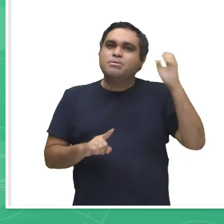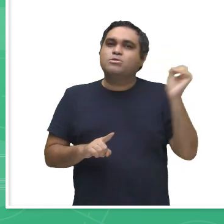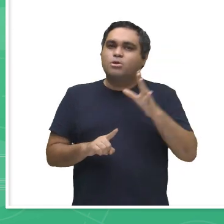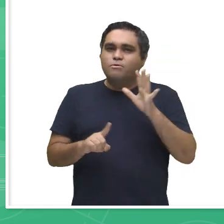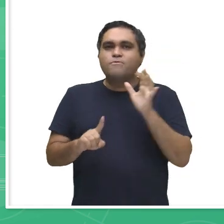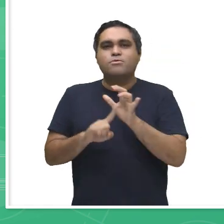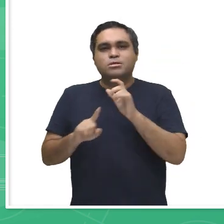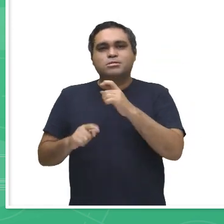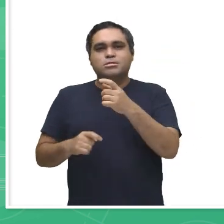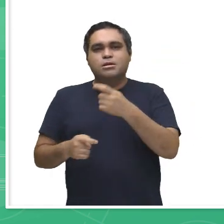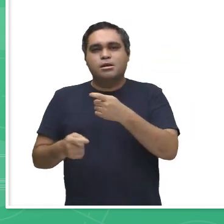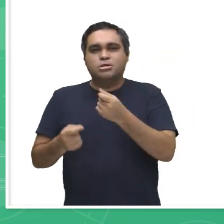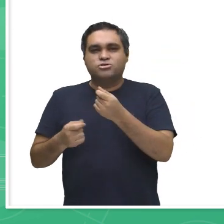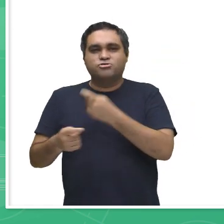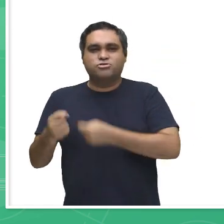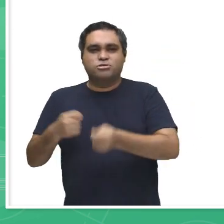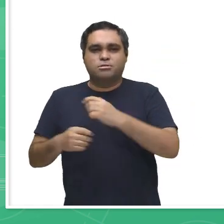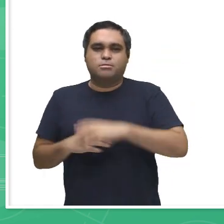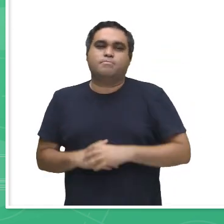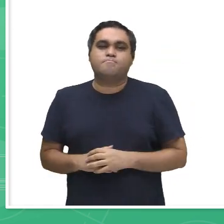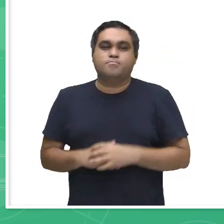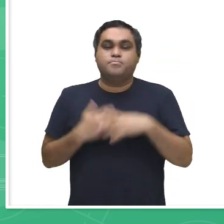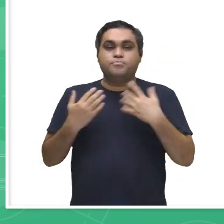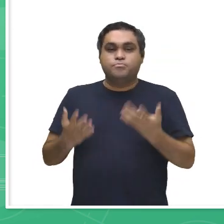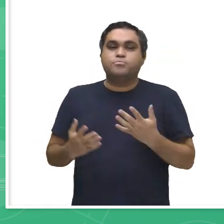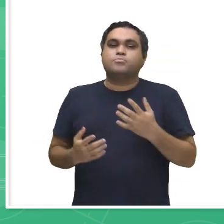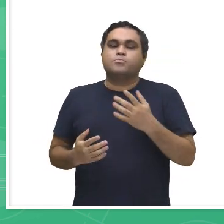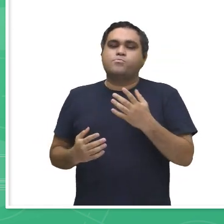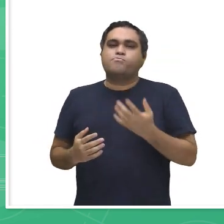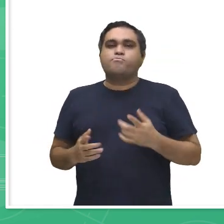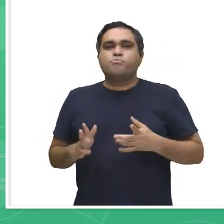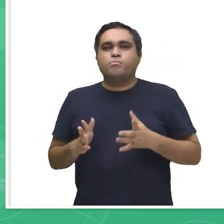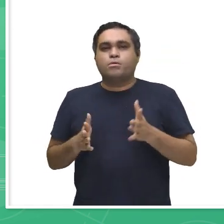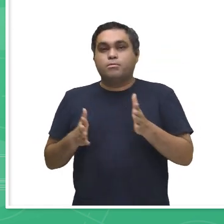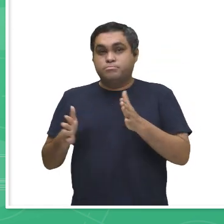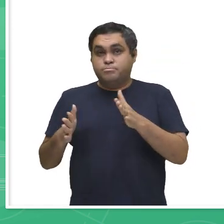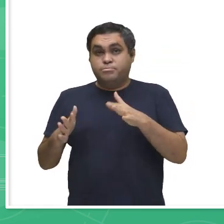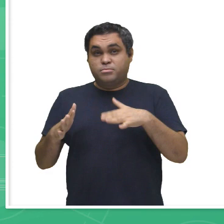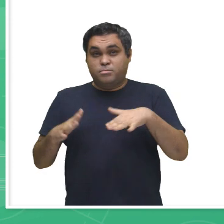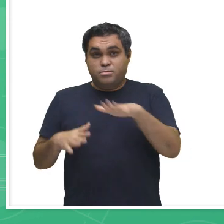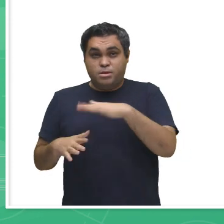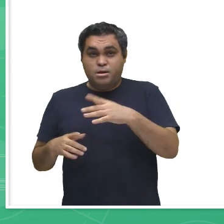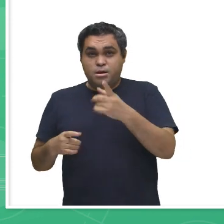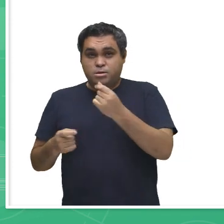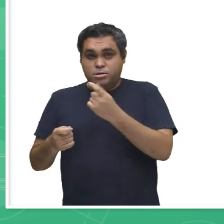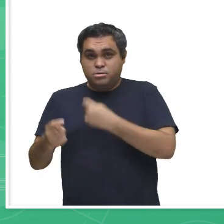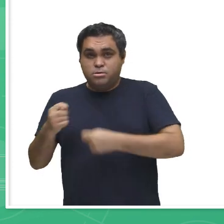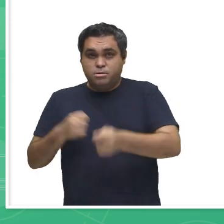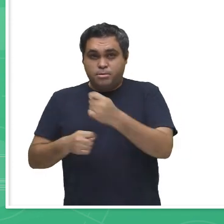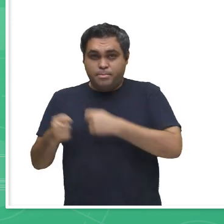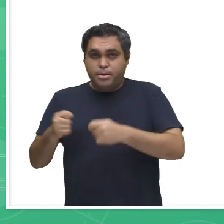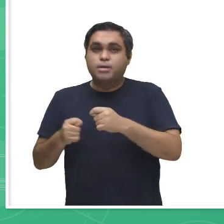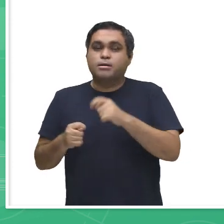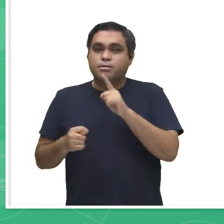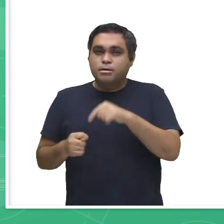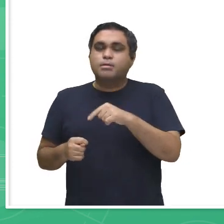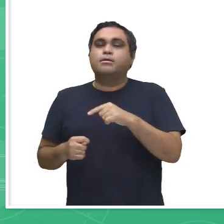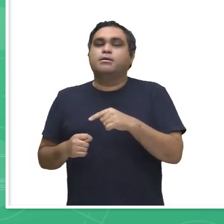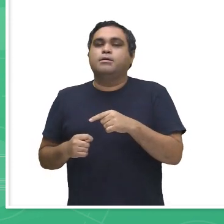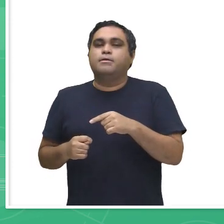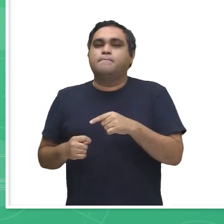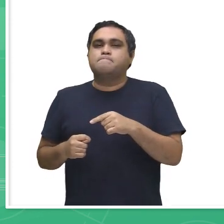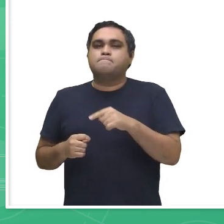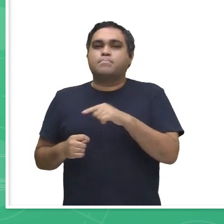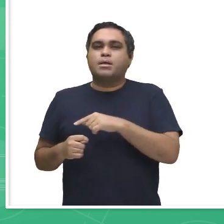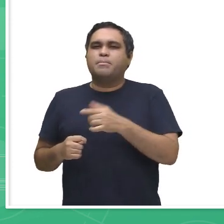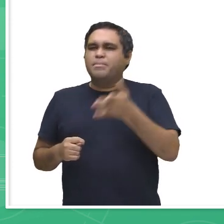fala justamente sobre essa passagem do quê? De uma economia desenvolvida, essa ruptura, né, que acontece com essa